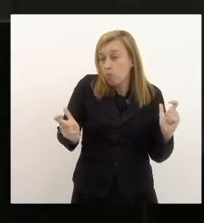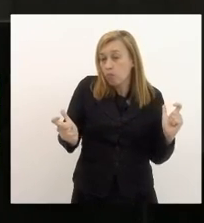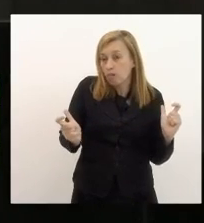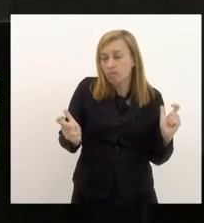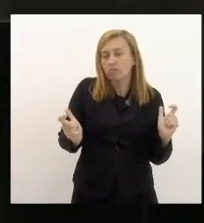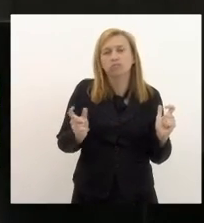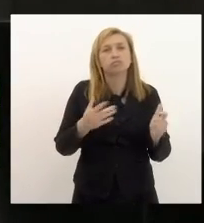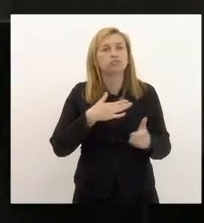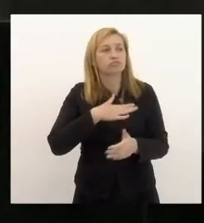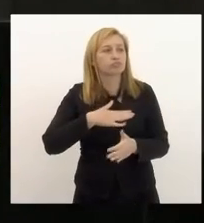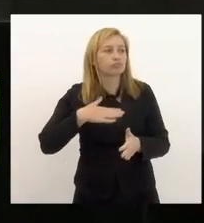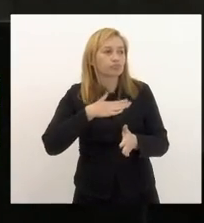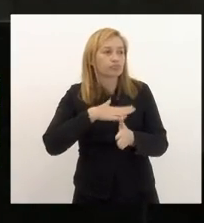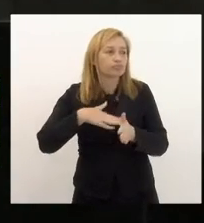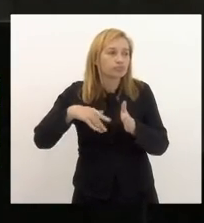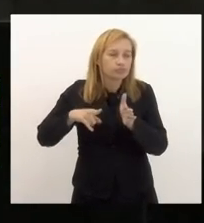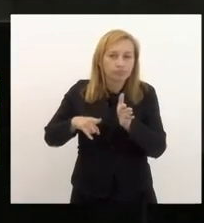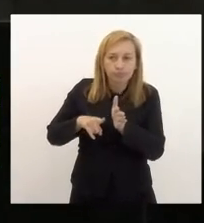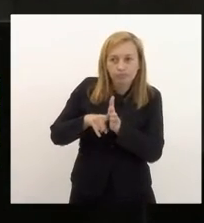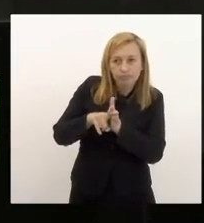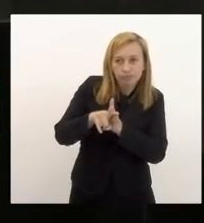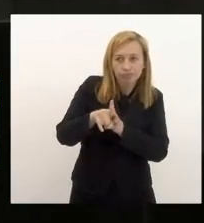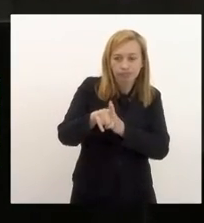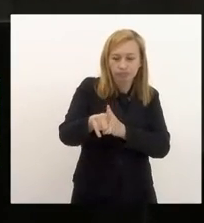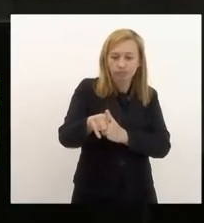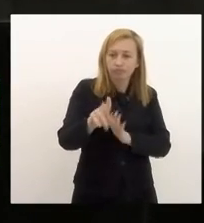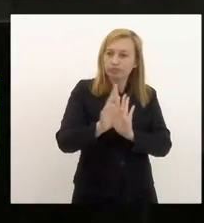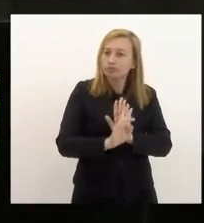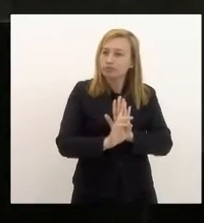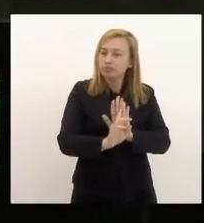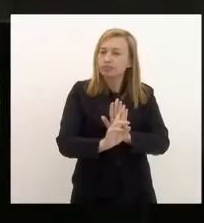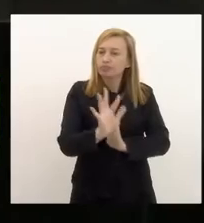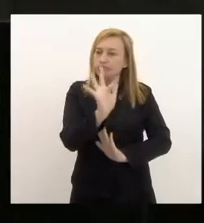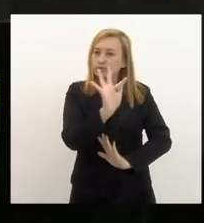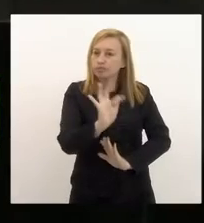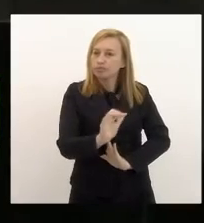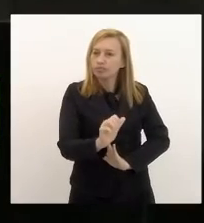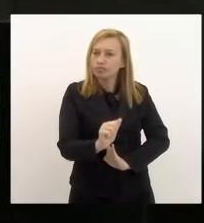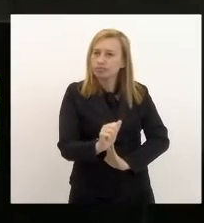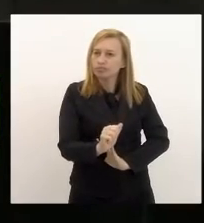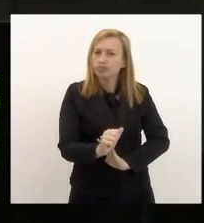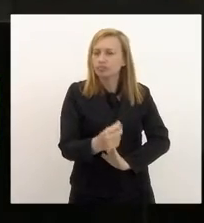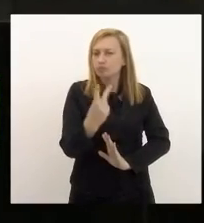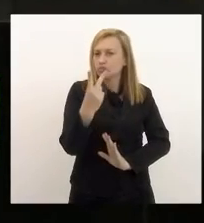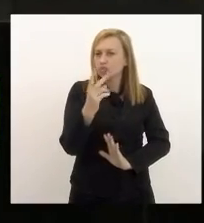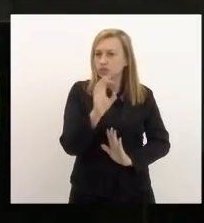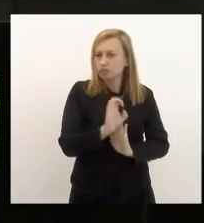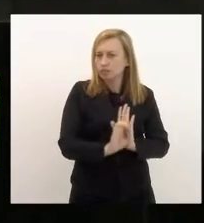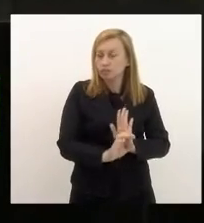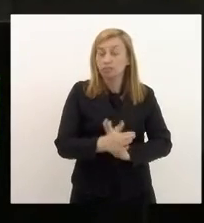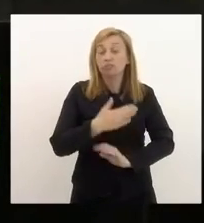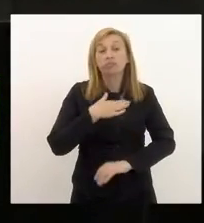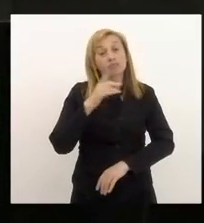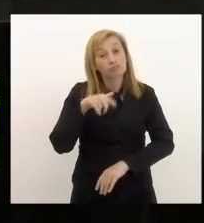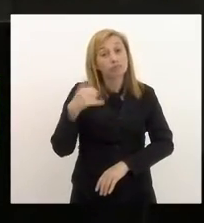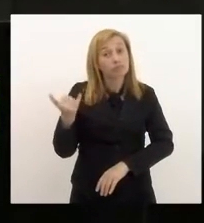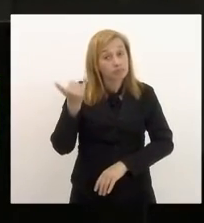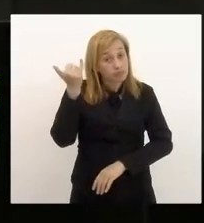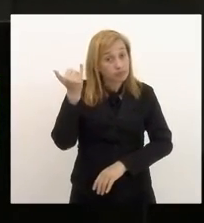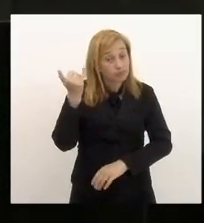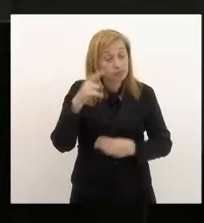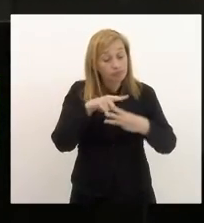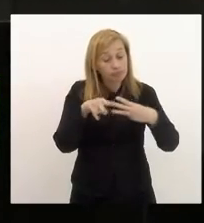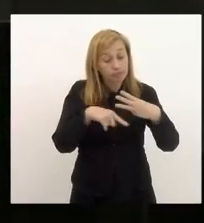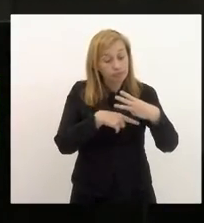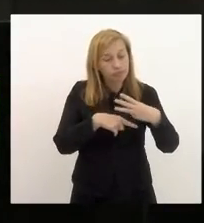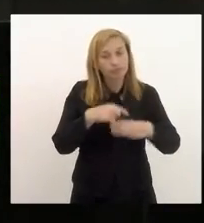gostaria de perguntar ao Nobre representante da fazenda que são duas emendas que para mim isso é importante são